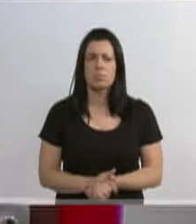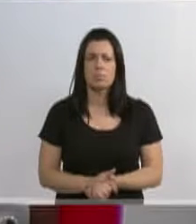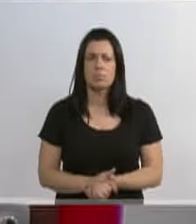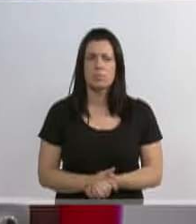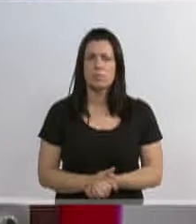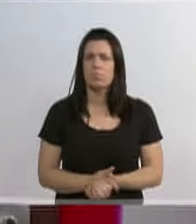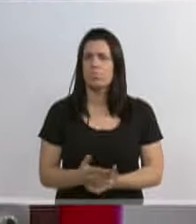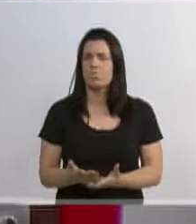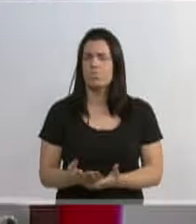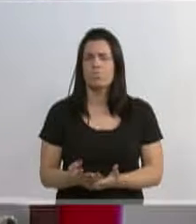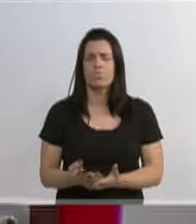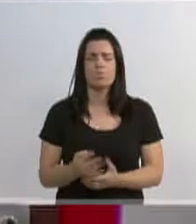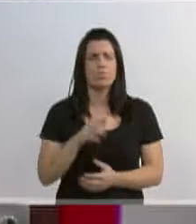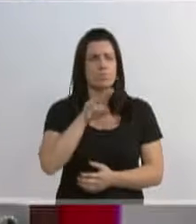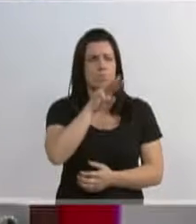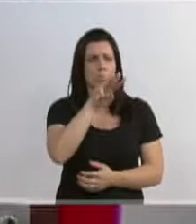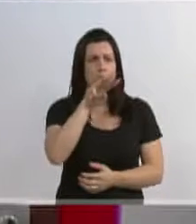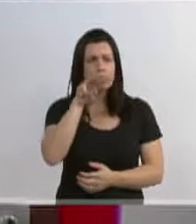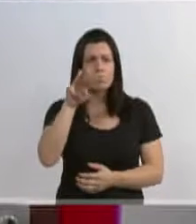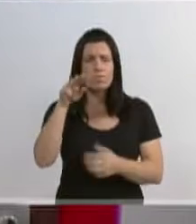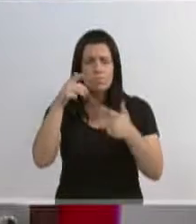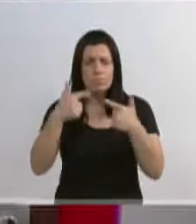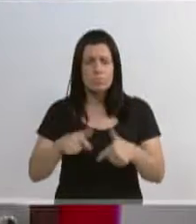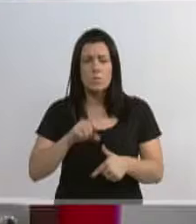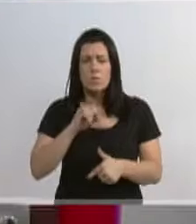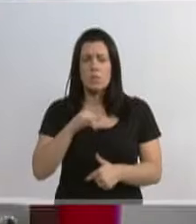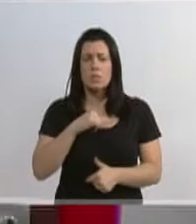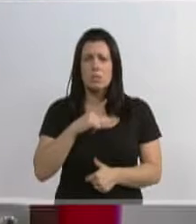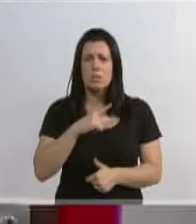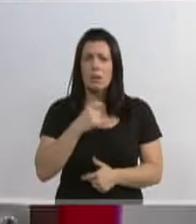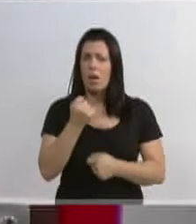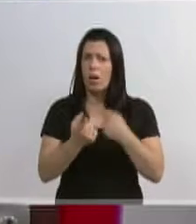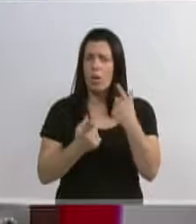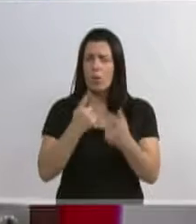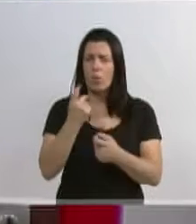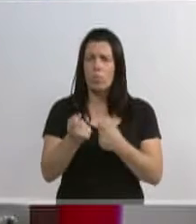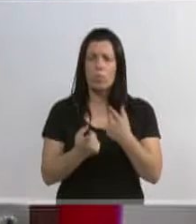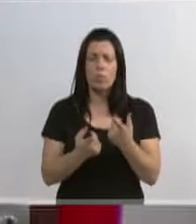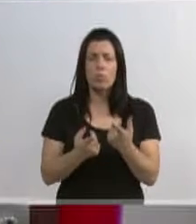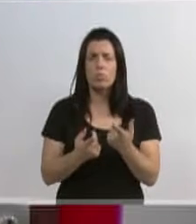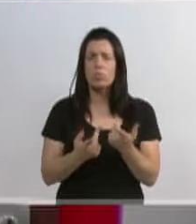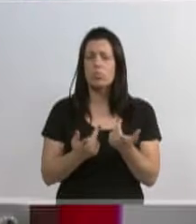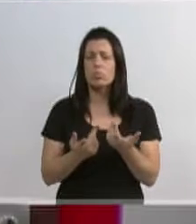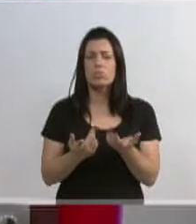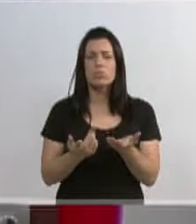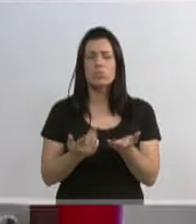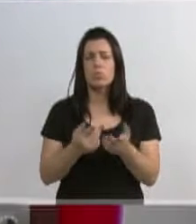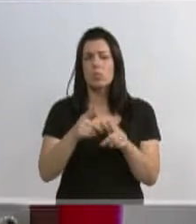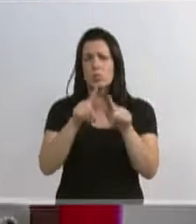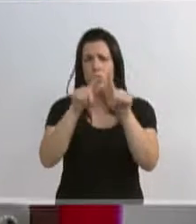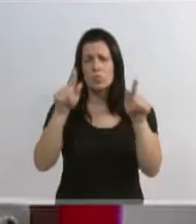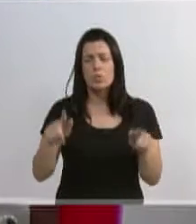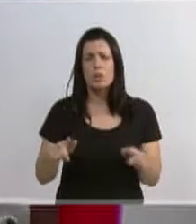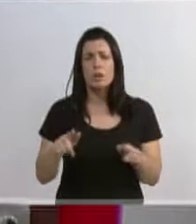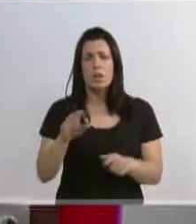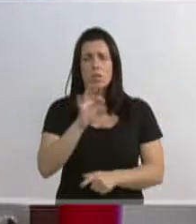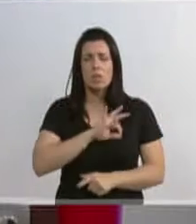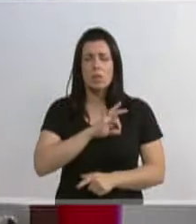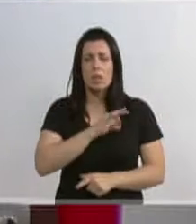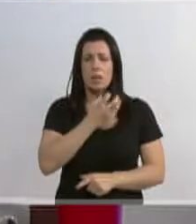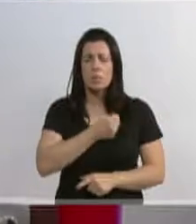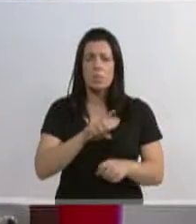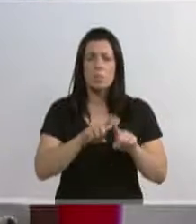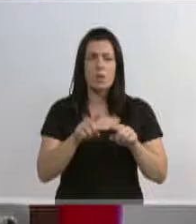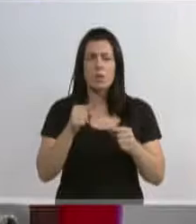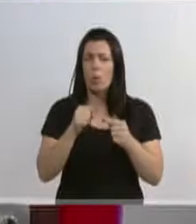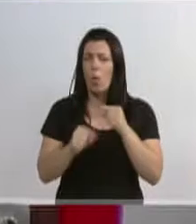portal Transparência, vereador Marcelo, e saber se tem algum agente administrativo ali que está recebendo a gratificação ou não, que não confere